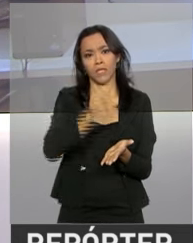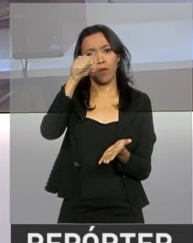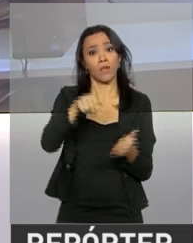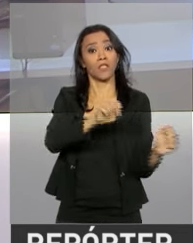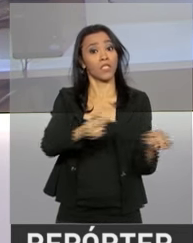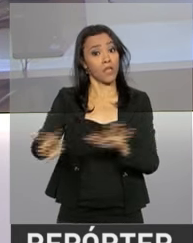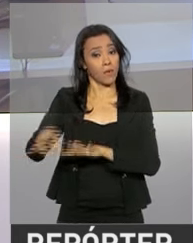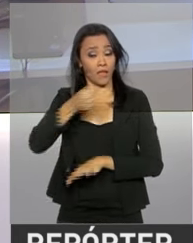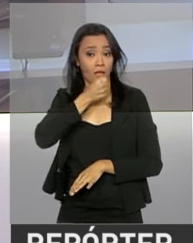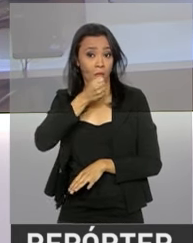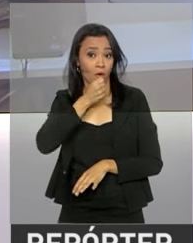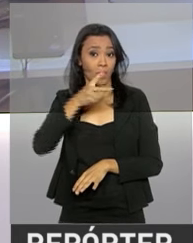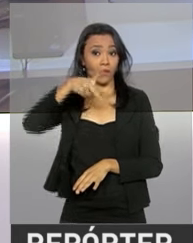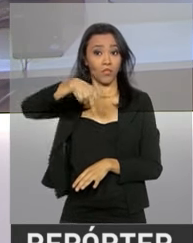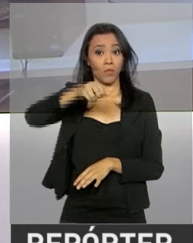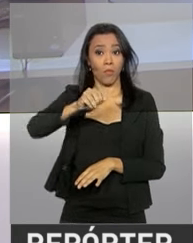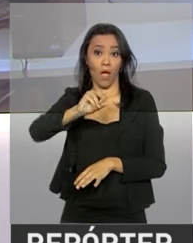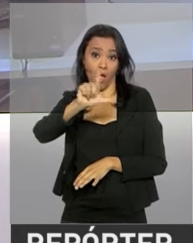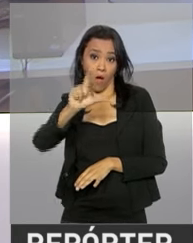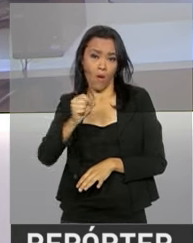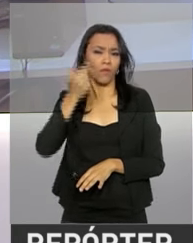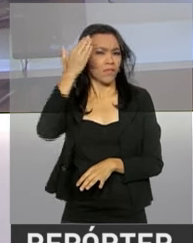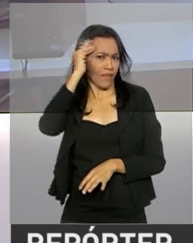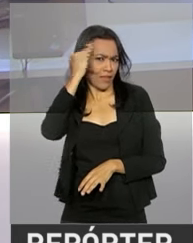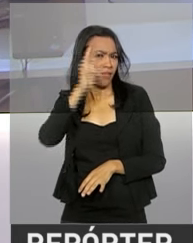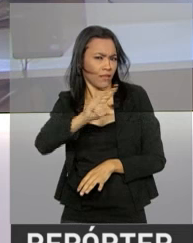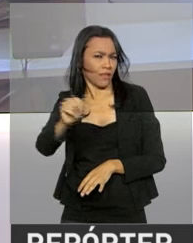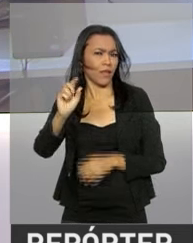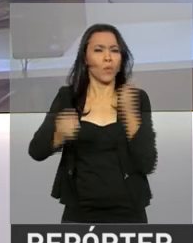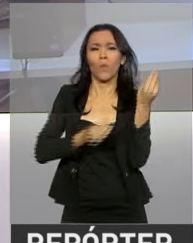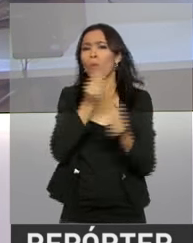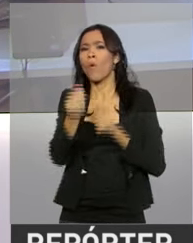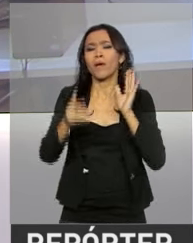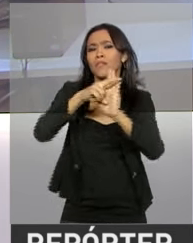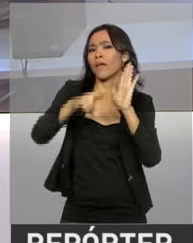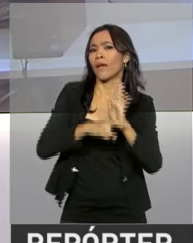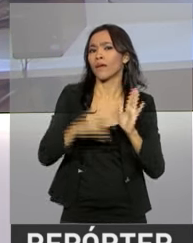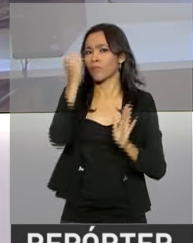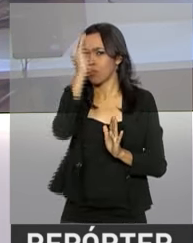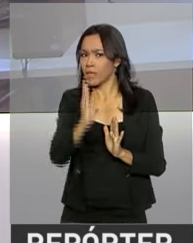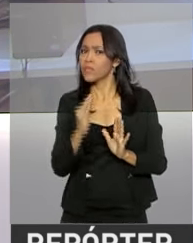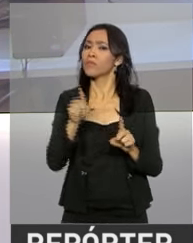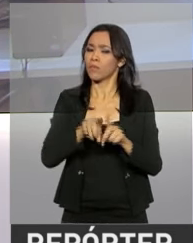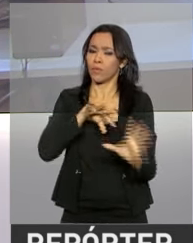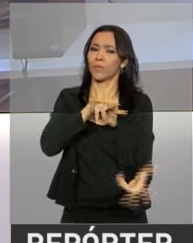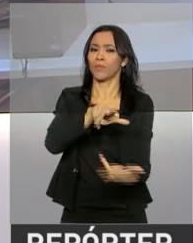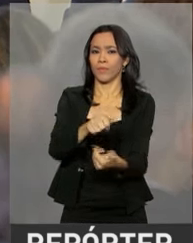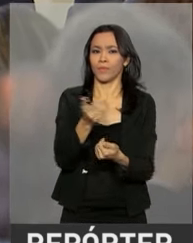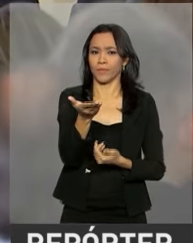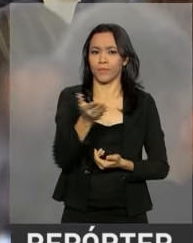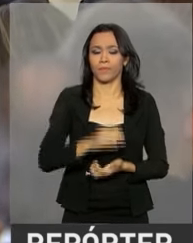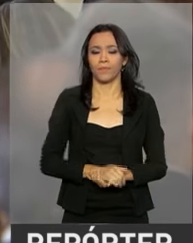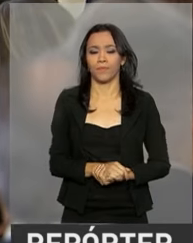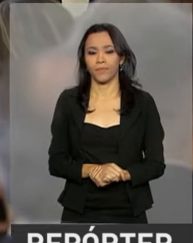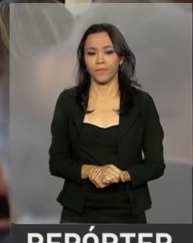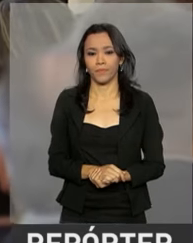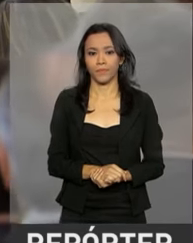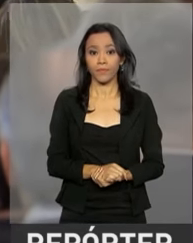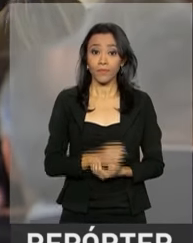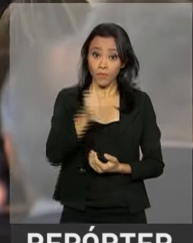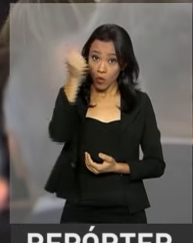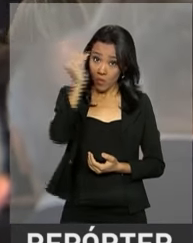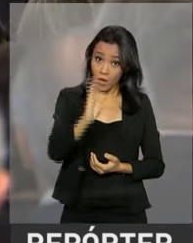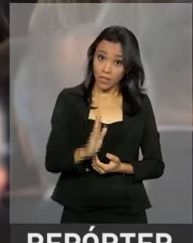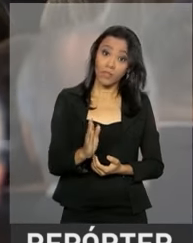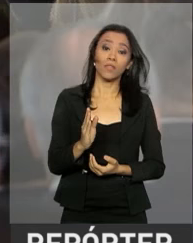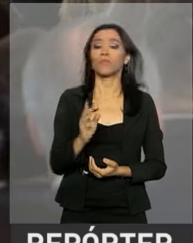Na reportagem de Paulo La Sálvia, você vai entender a importância da medida para o Brasil e para o mundo. O Brasil